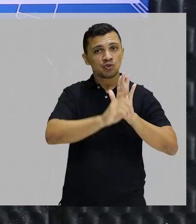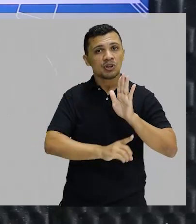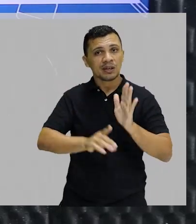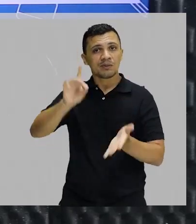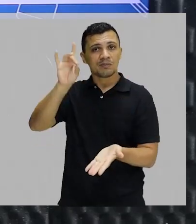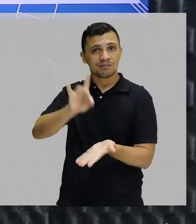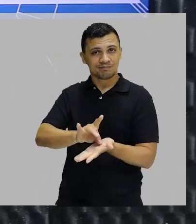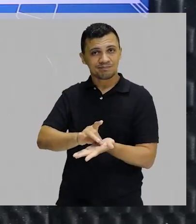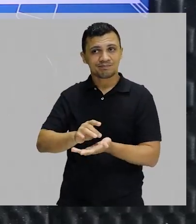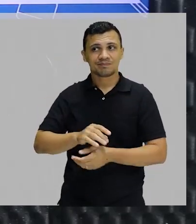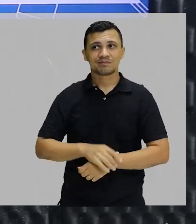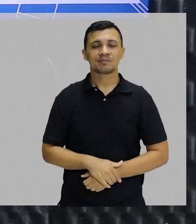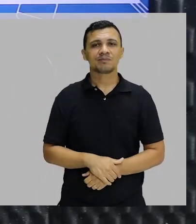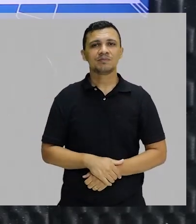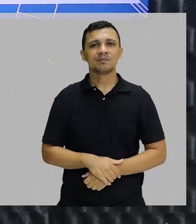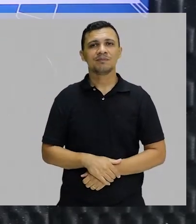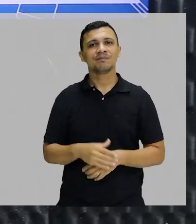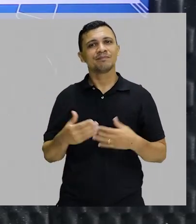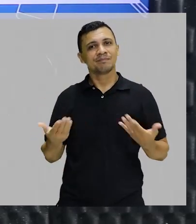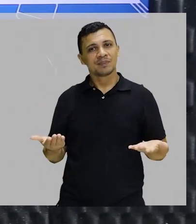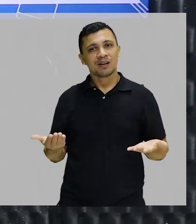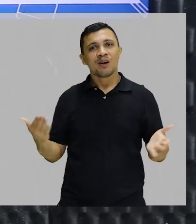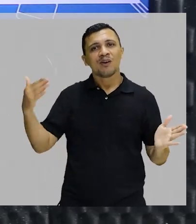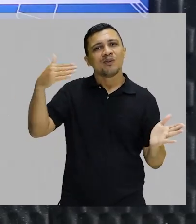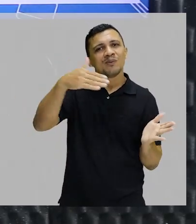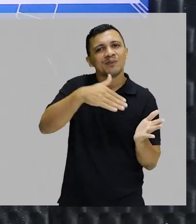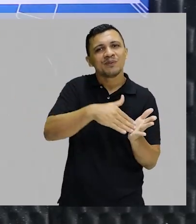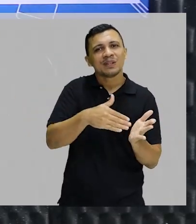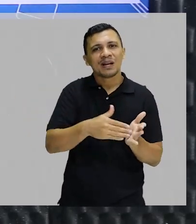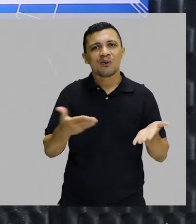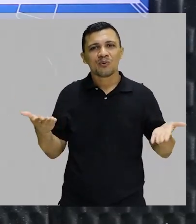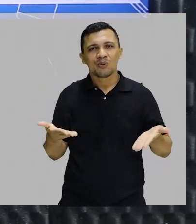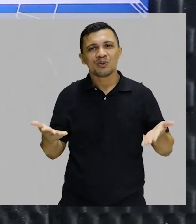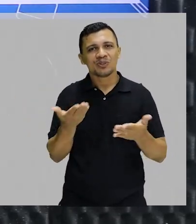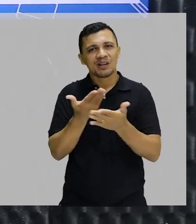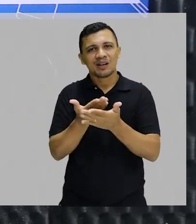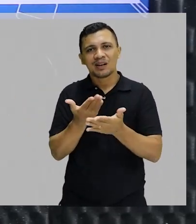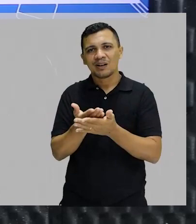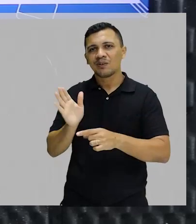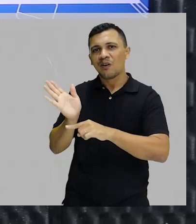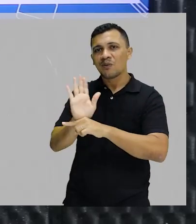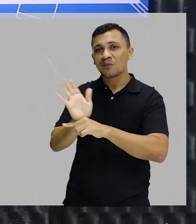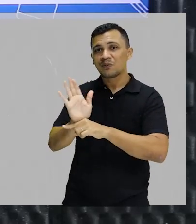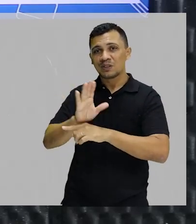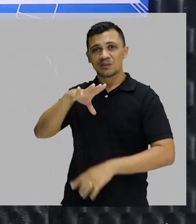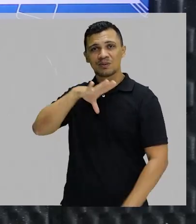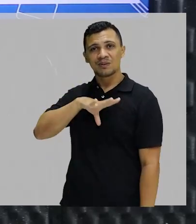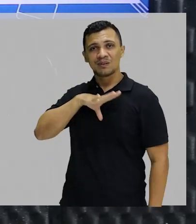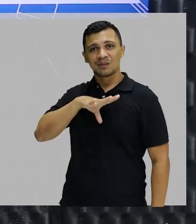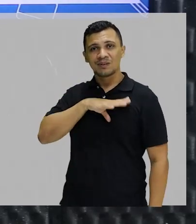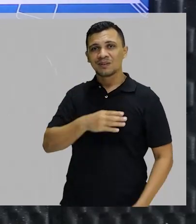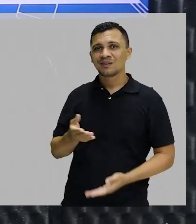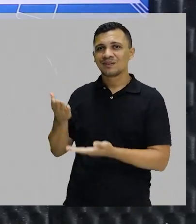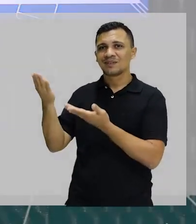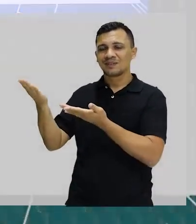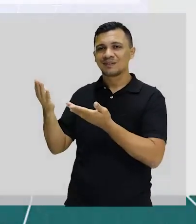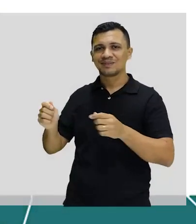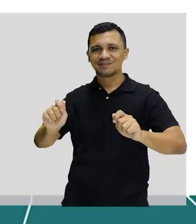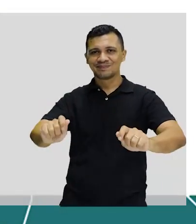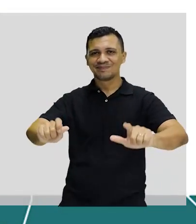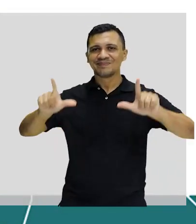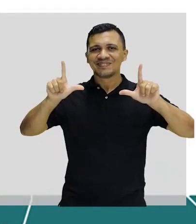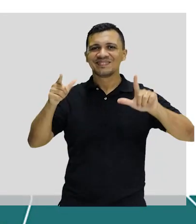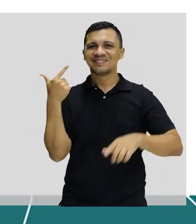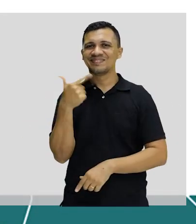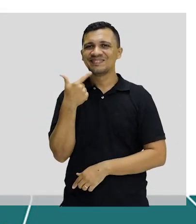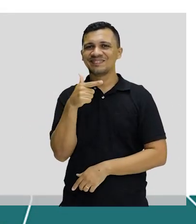uma omissão. Então, turma, para finalizar o nosso momento aqui, o nosso vídeo, Português nas Redes, trouxe um meme aqui que diz assim, ó, sem o